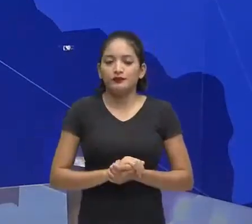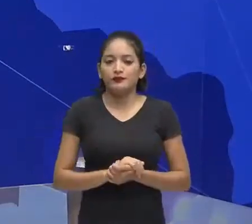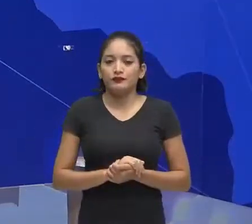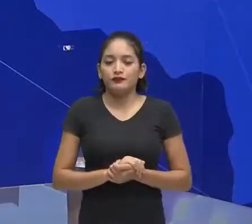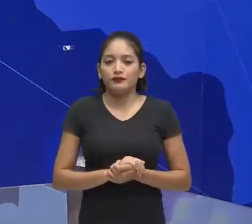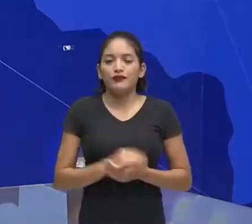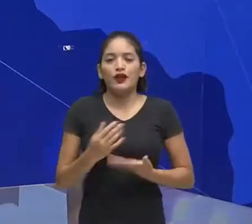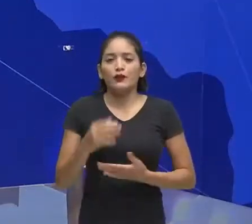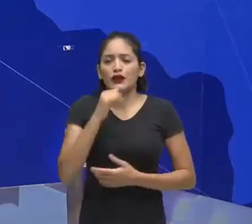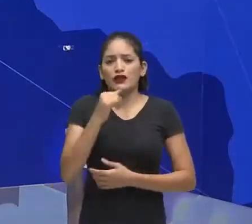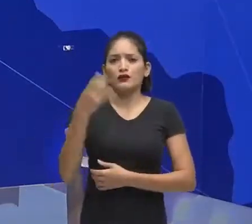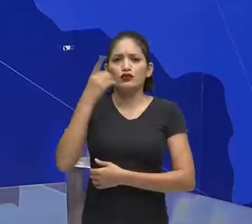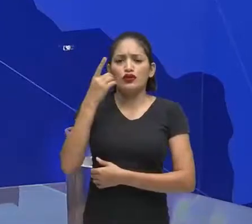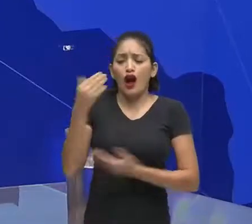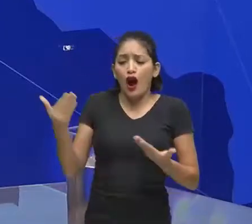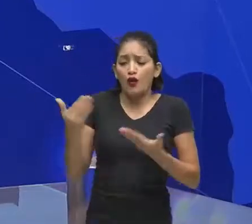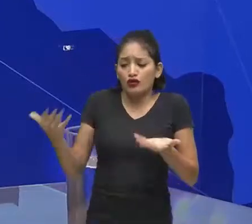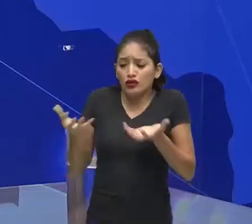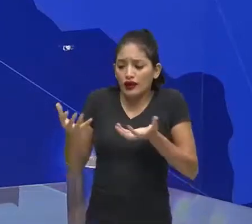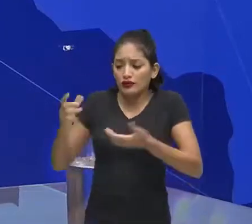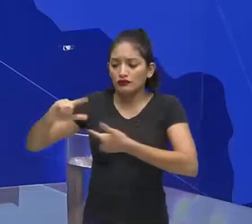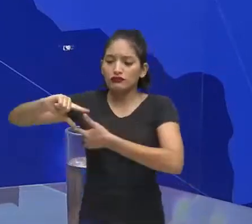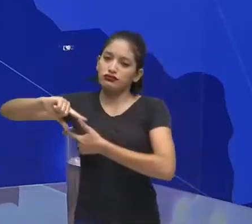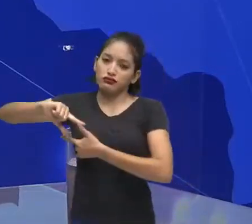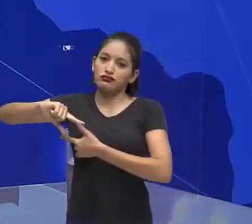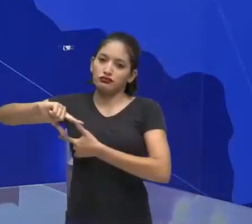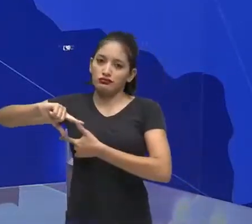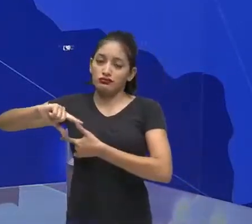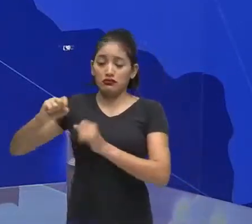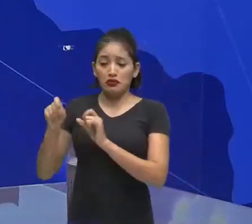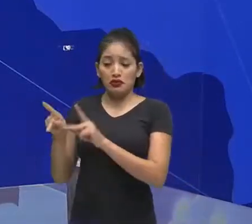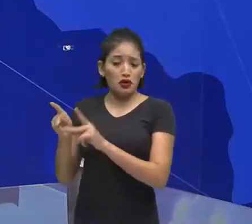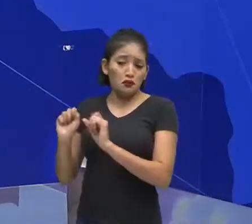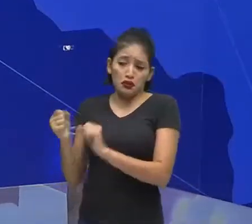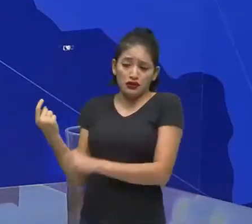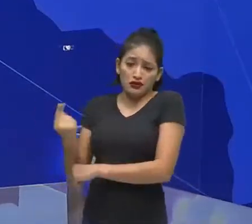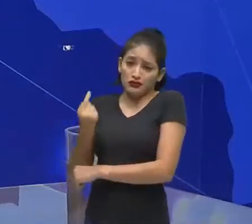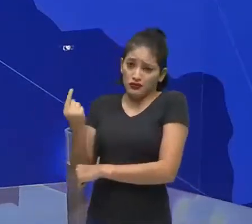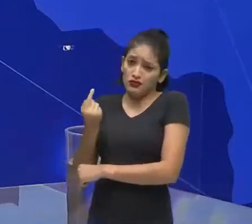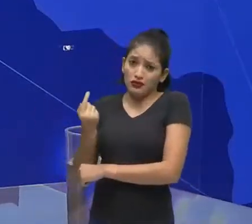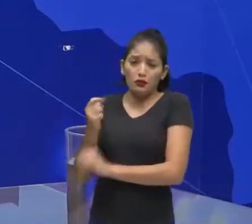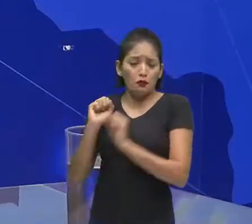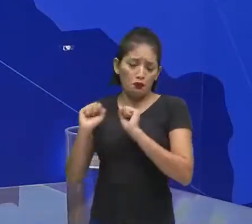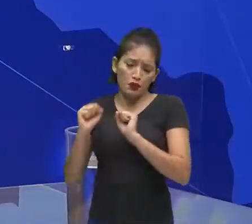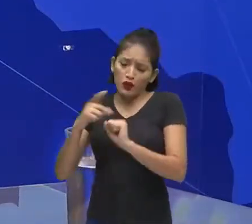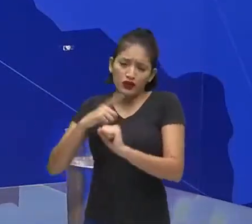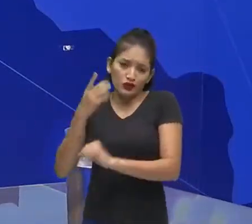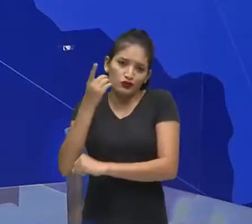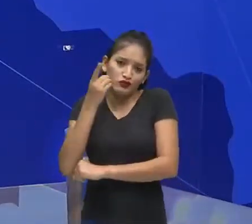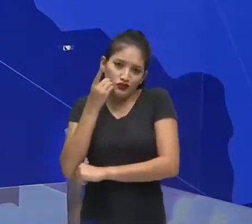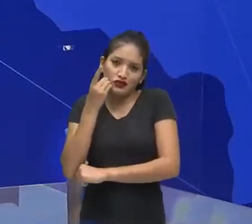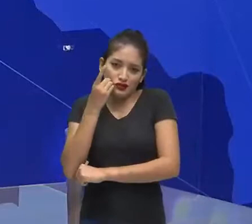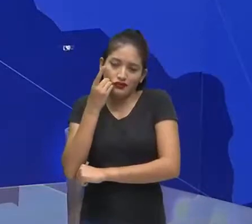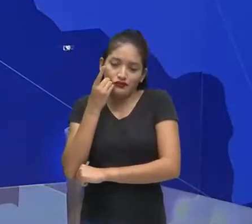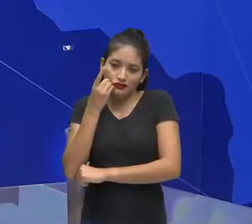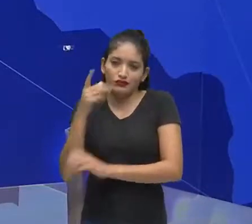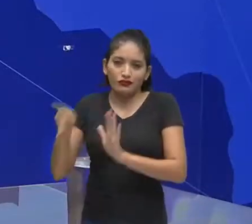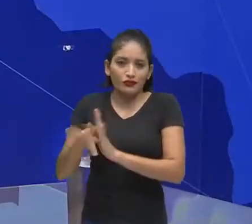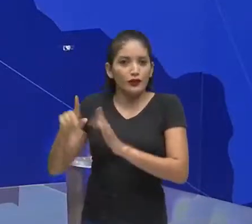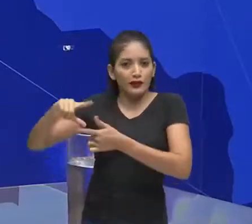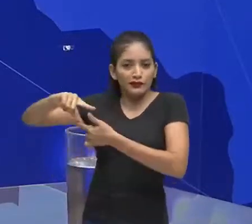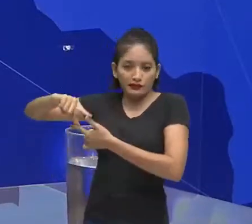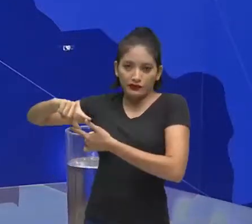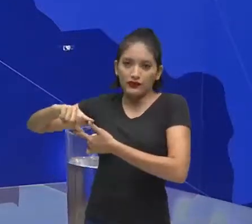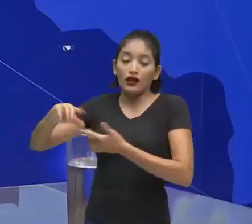dia, hoje eu quero me isolar. Ok, que seja um dia de solitude. A gente pode ter um dia para isso. Eu tenho dias